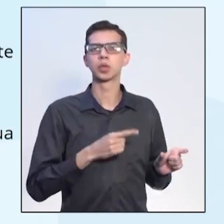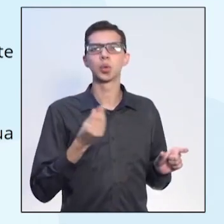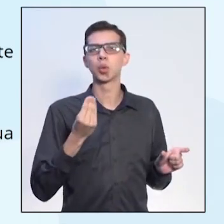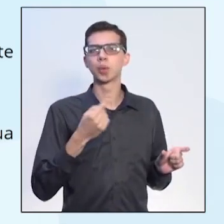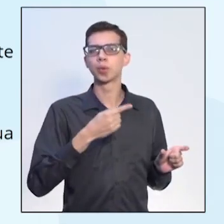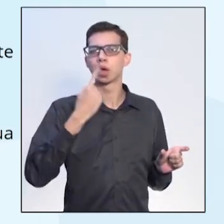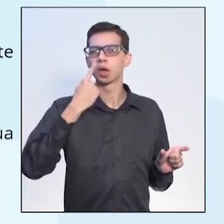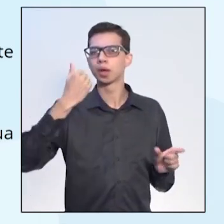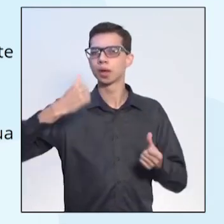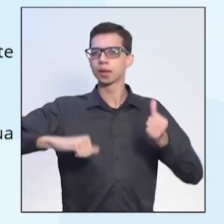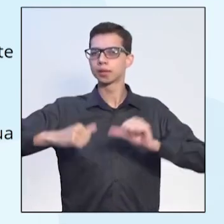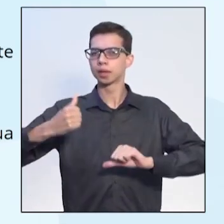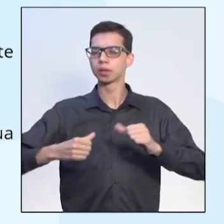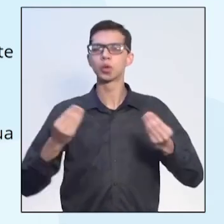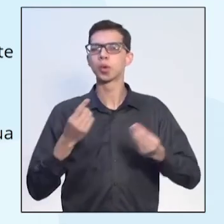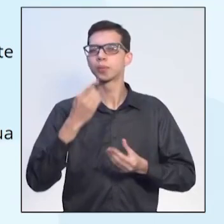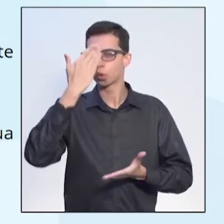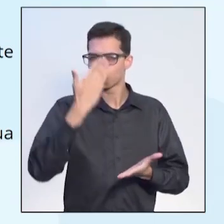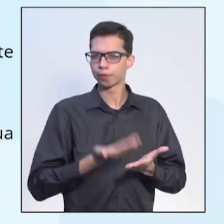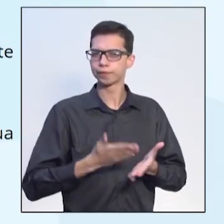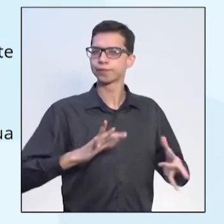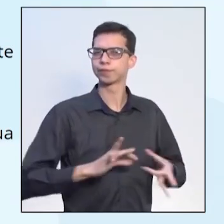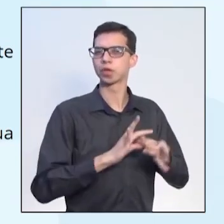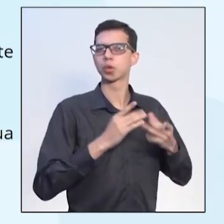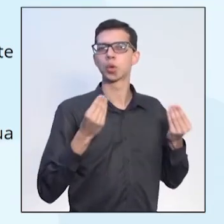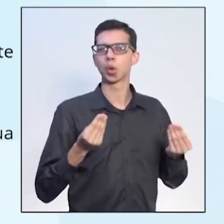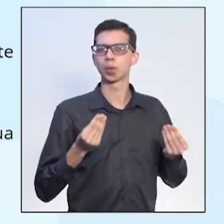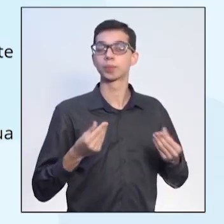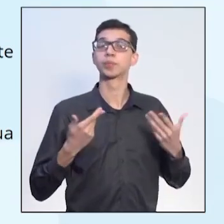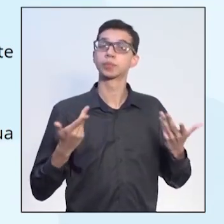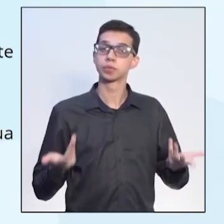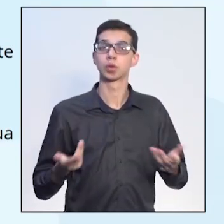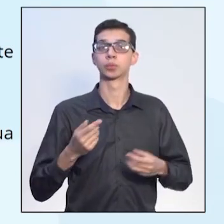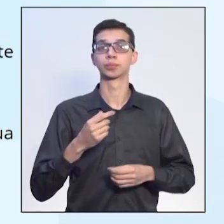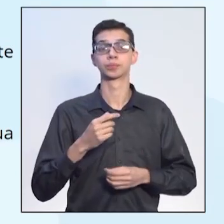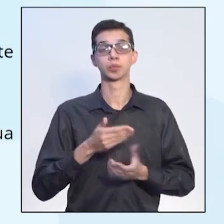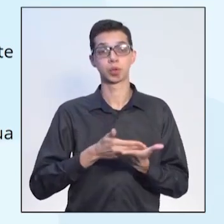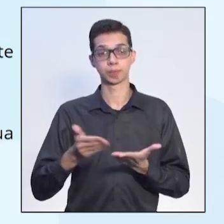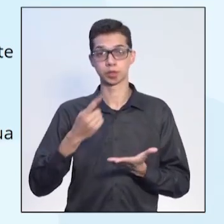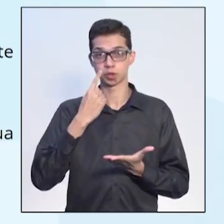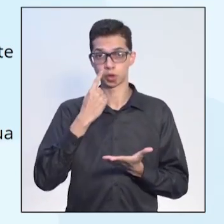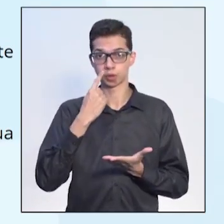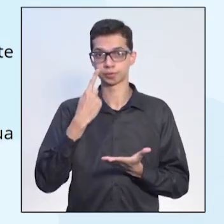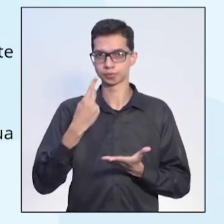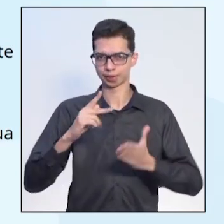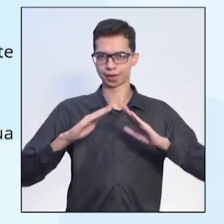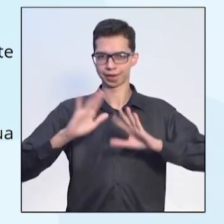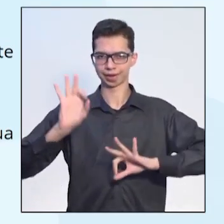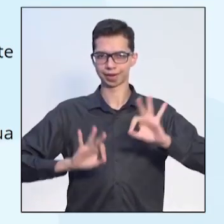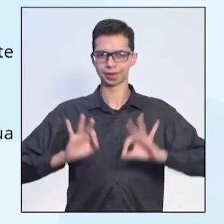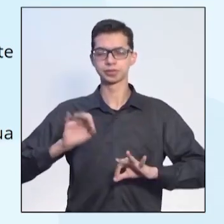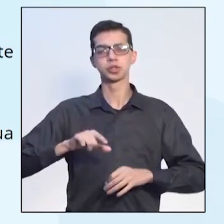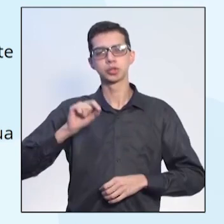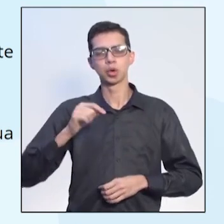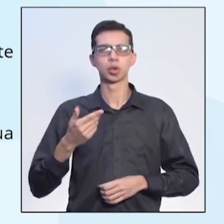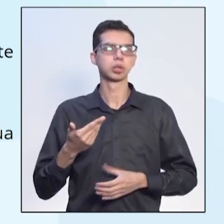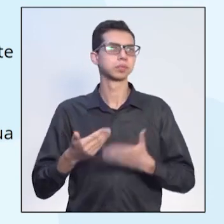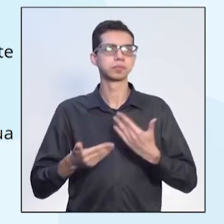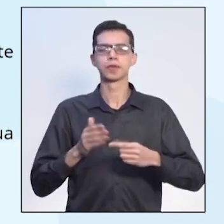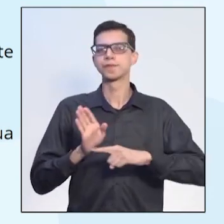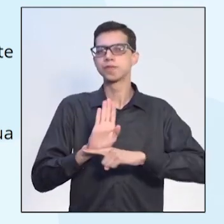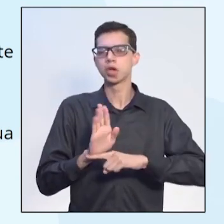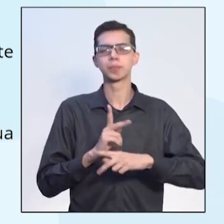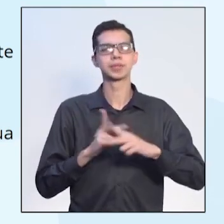Então, para você fazer em casa, vamos lá. Escolha uma obra, filme, jogo, série de